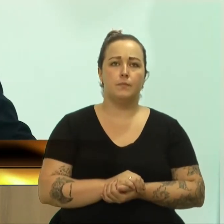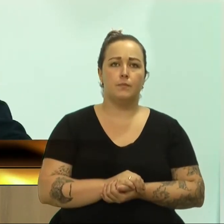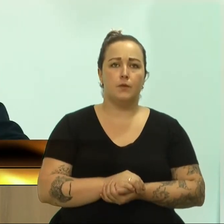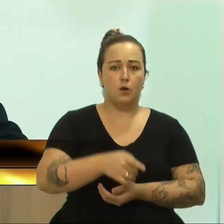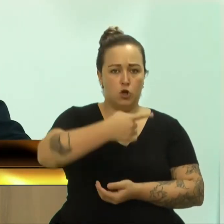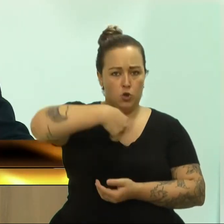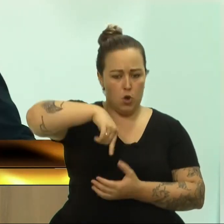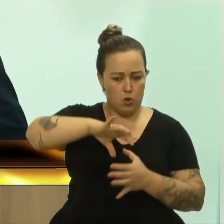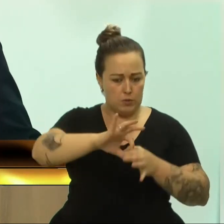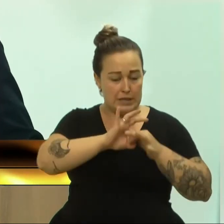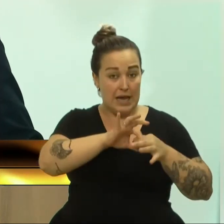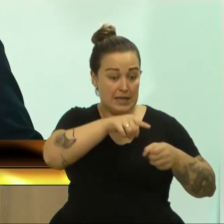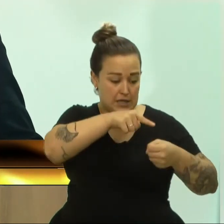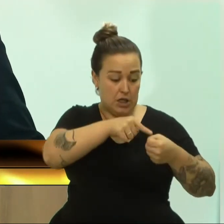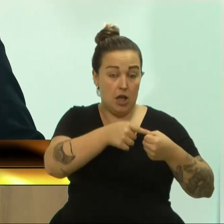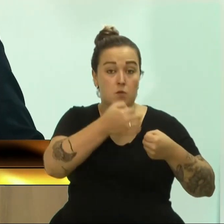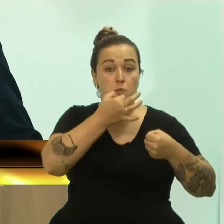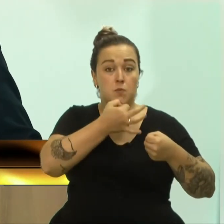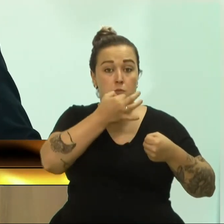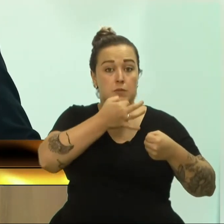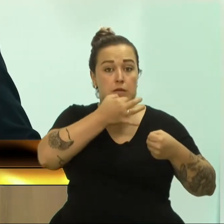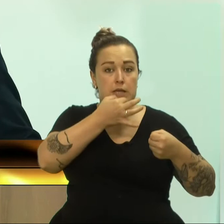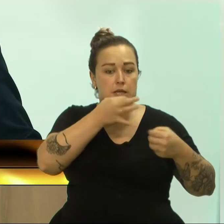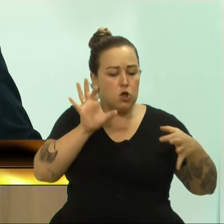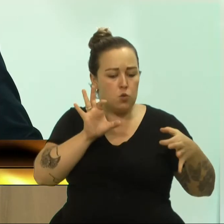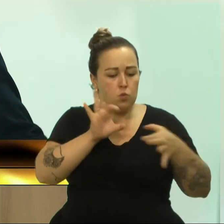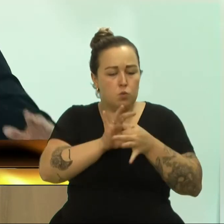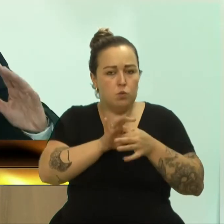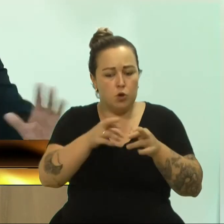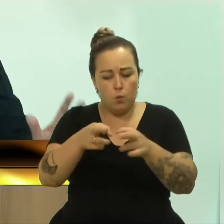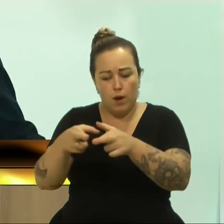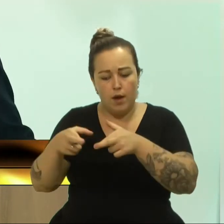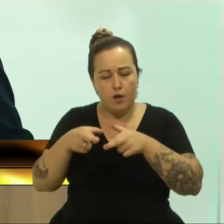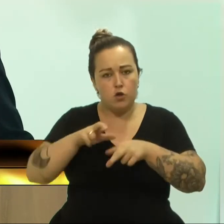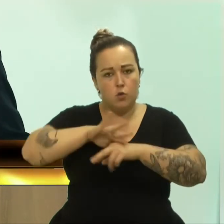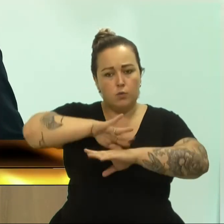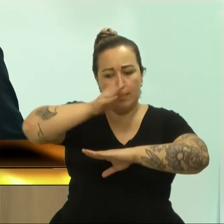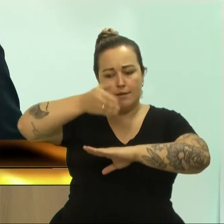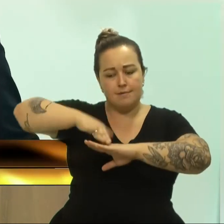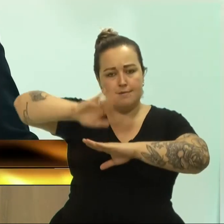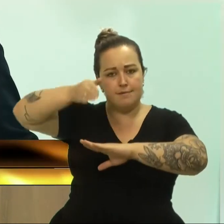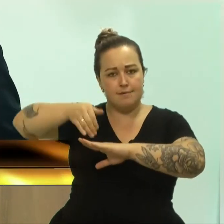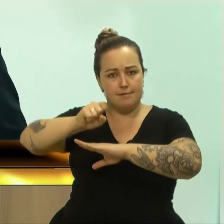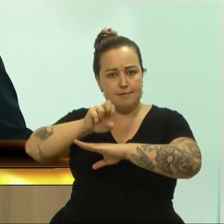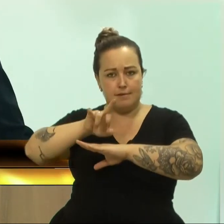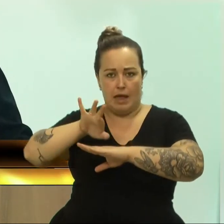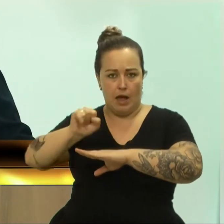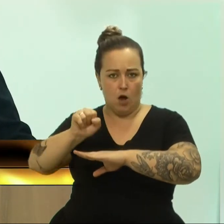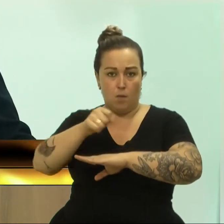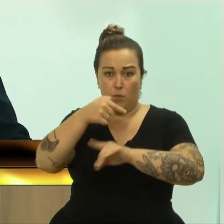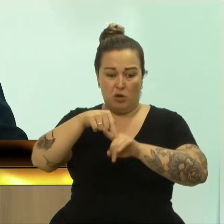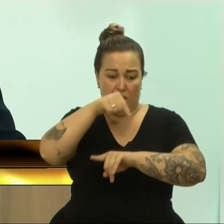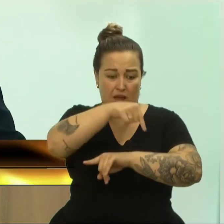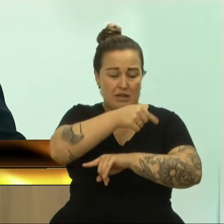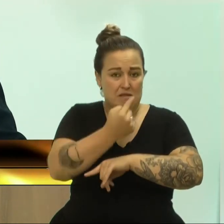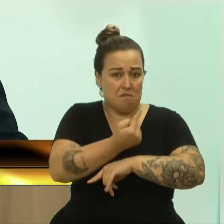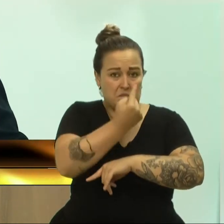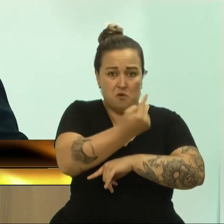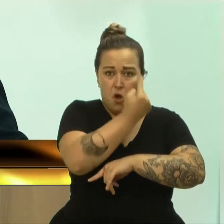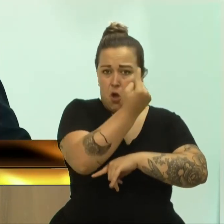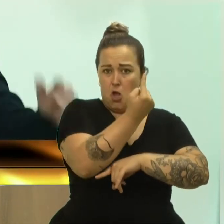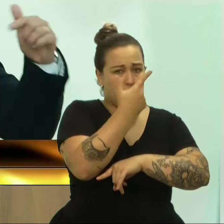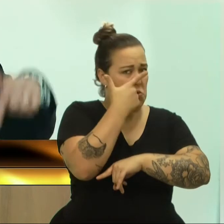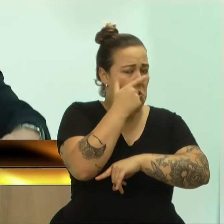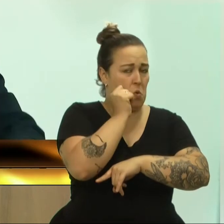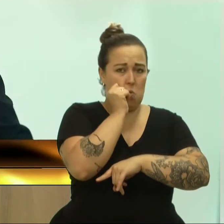ou o município de Caxias do Sul se une com a região da Serra, ou nós sozinhos não vamos conseguir dar conta de todos os problemas